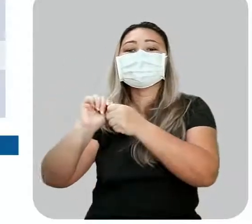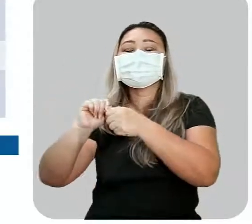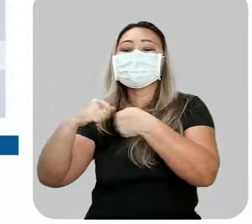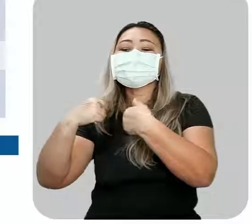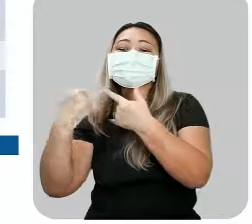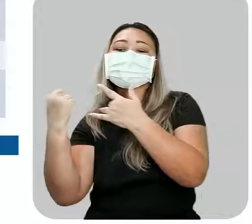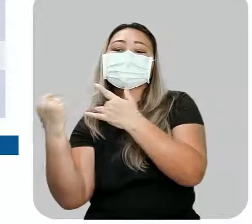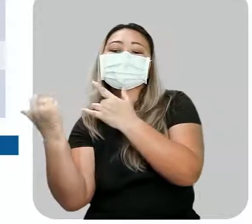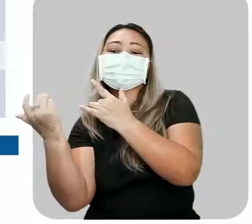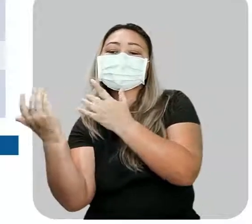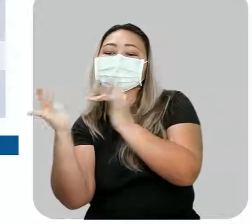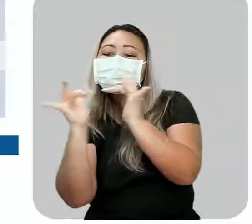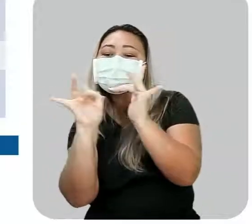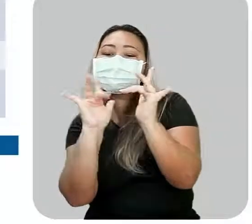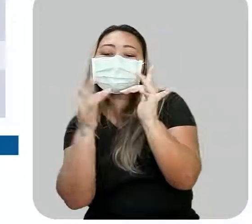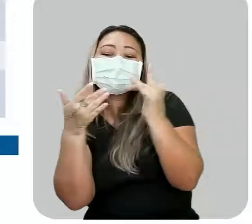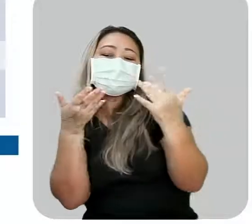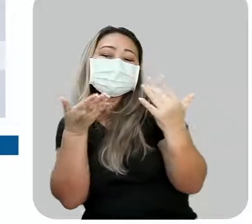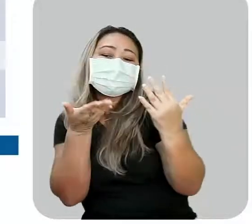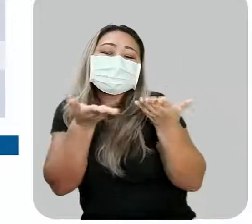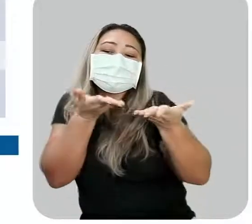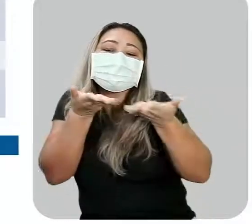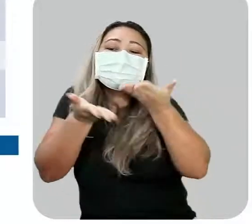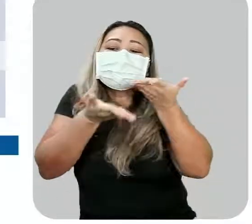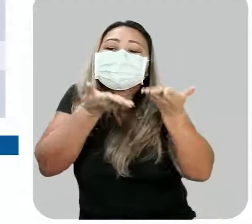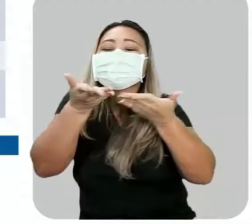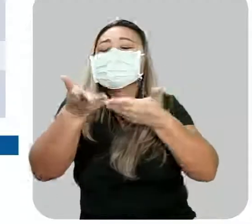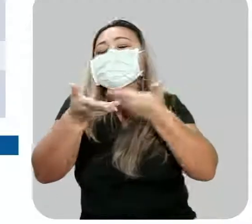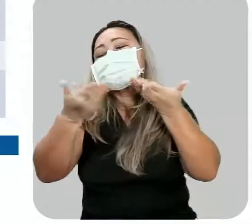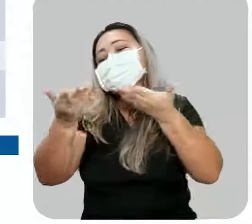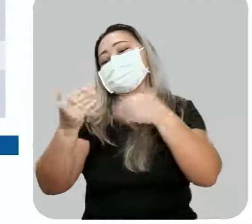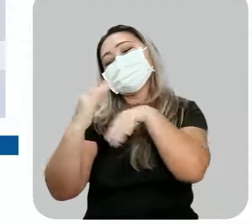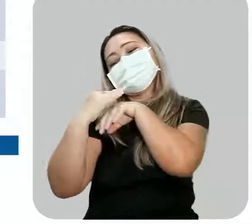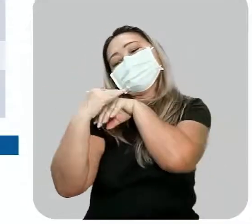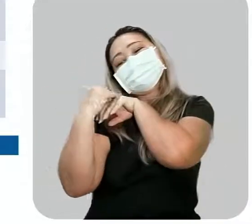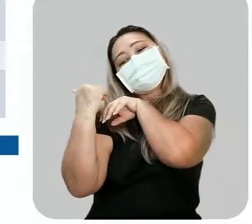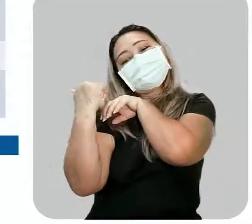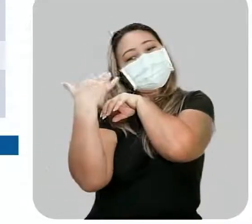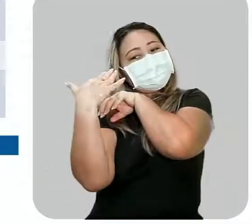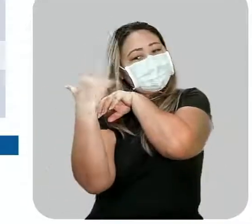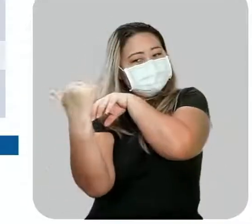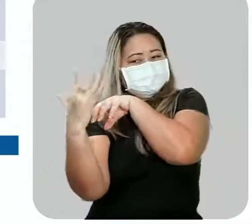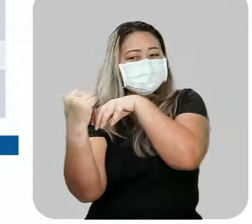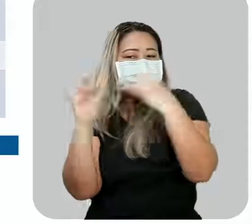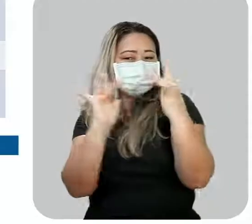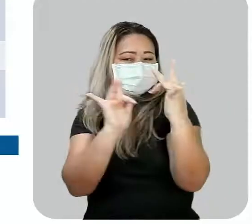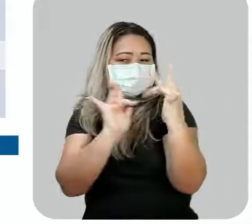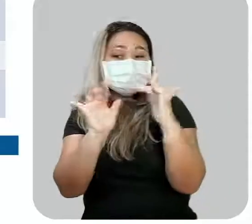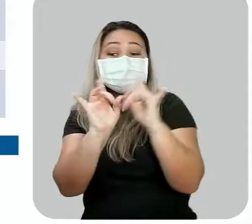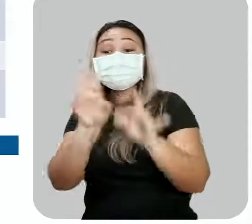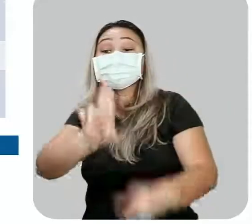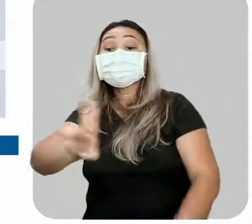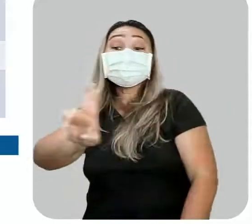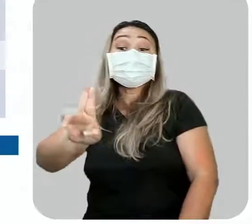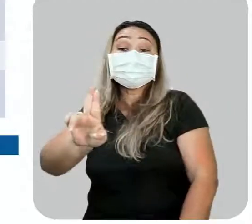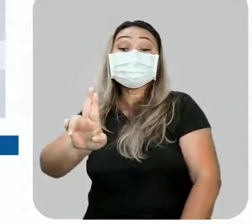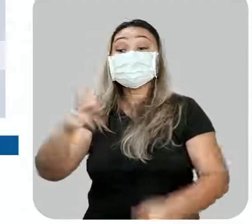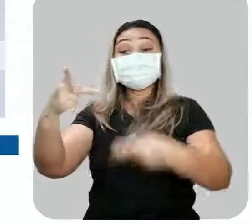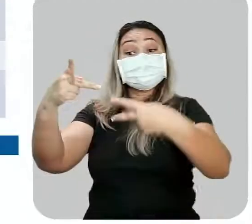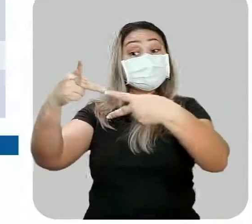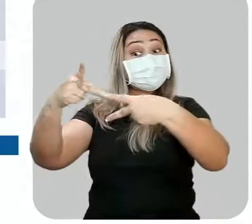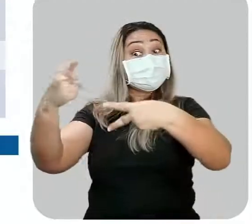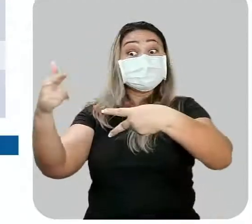agradava o namorado. Então, esse aí está no sentido, acariciava o namorado. Então, não usou